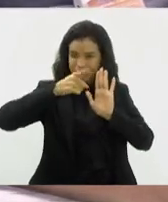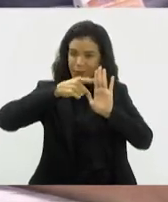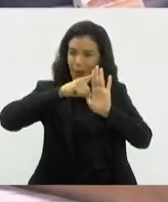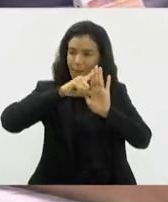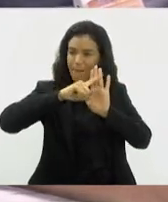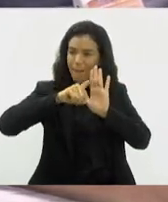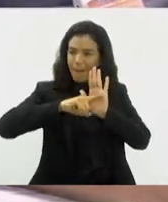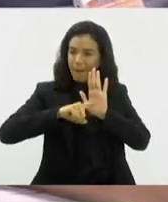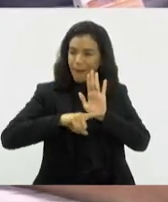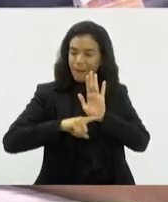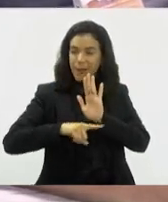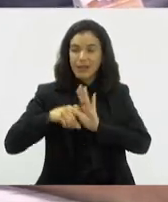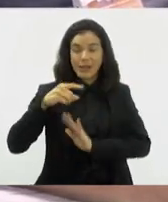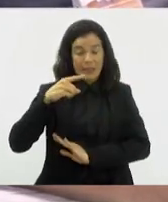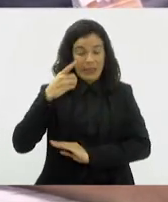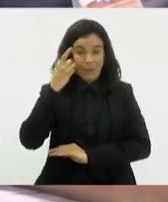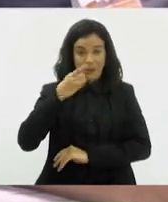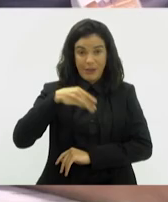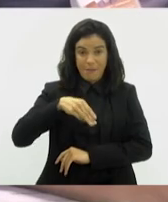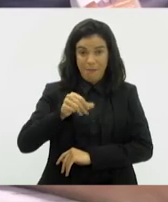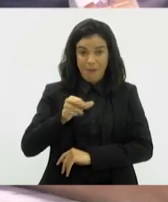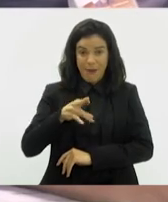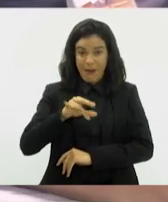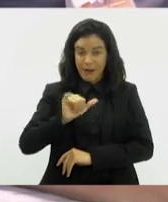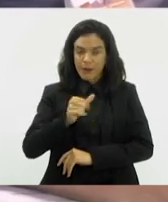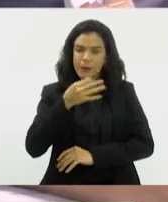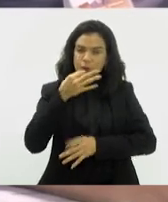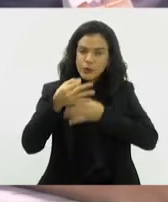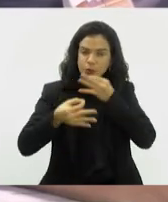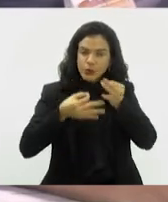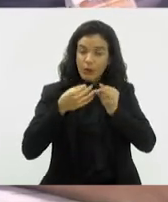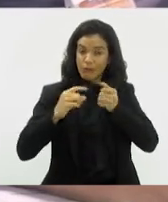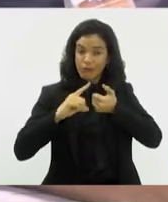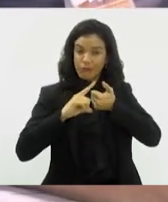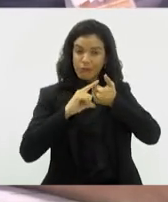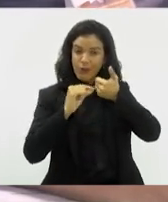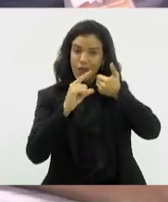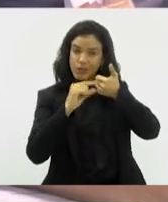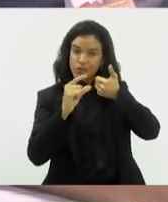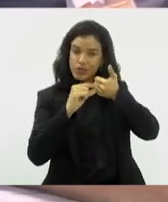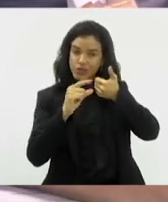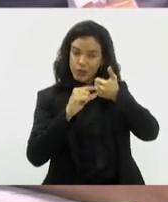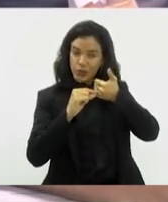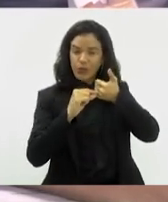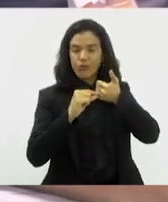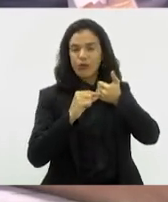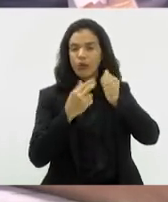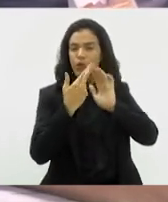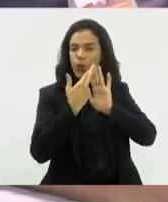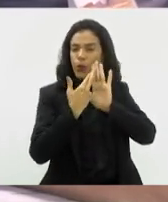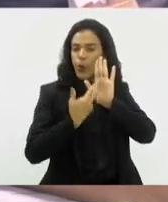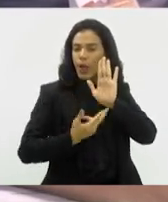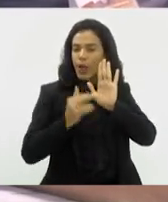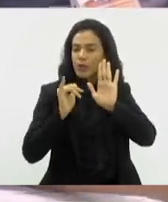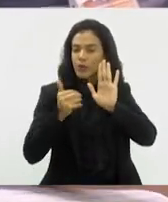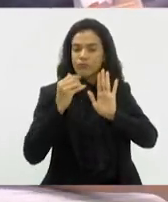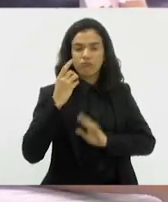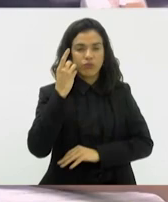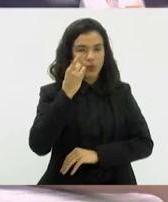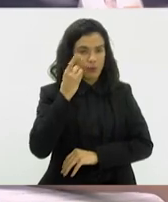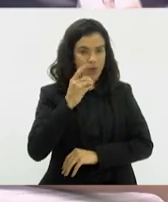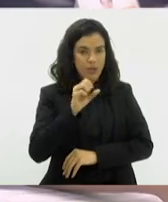que a deputada Marina do MST sugere, nos artigos que o relator, se não me engano, o doutor Serginho,